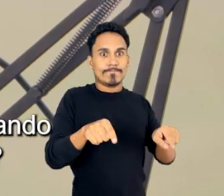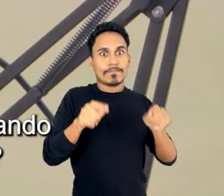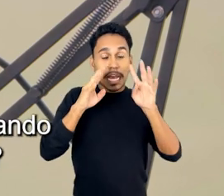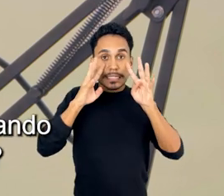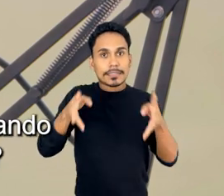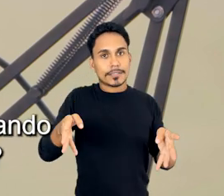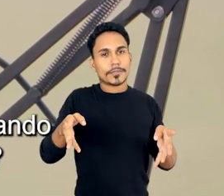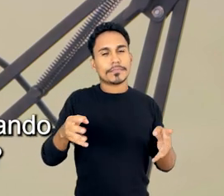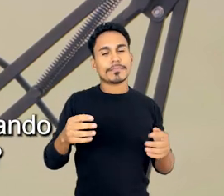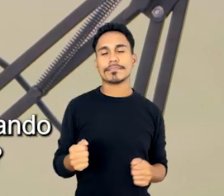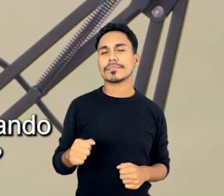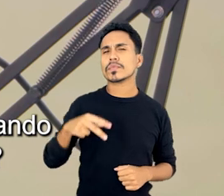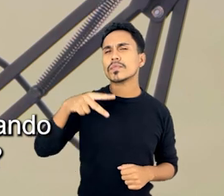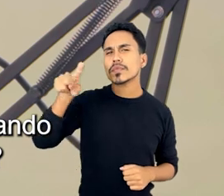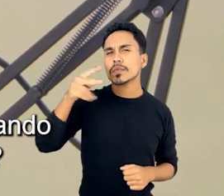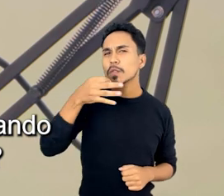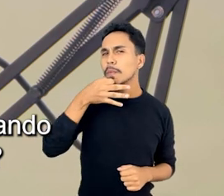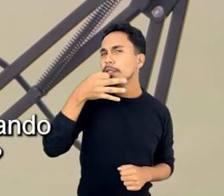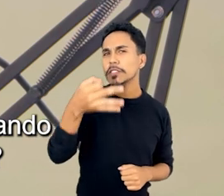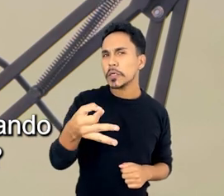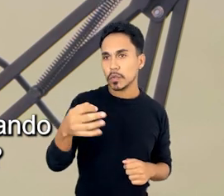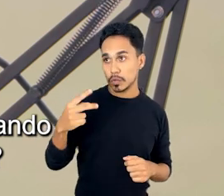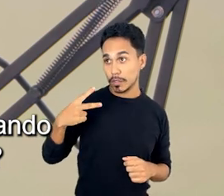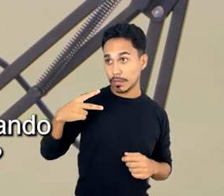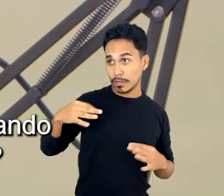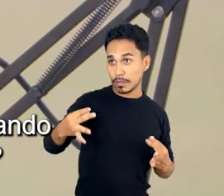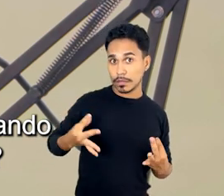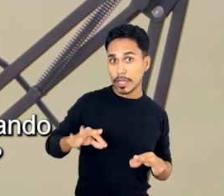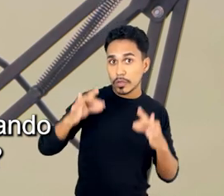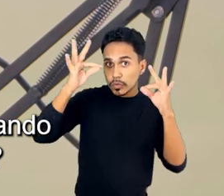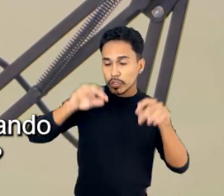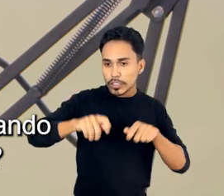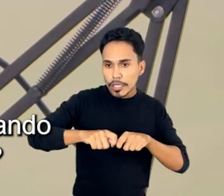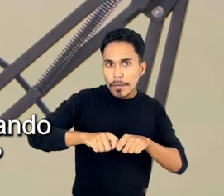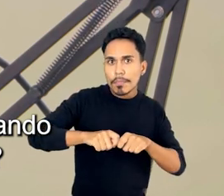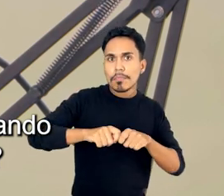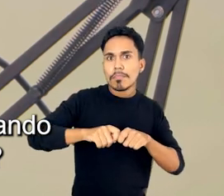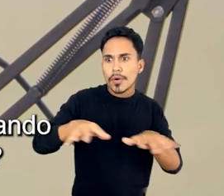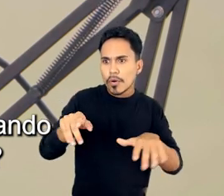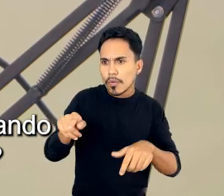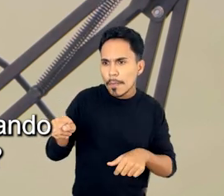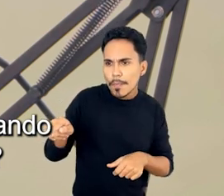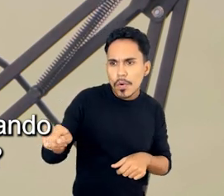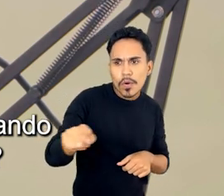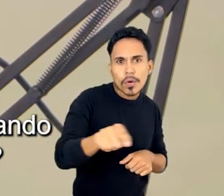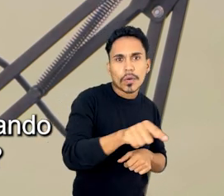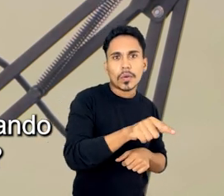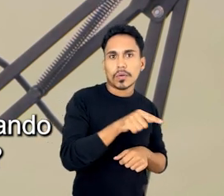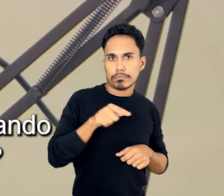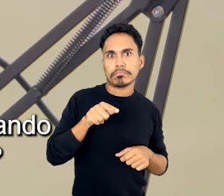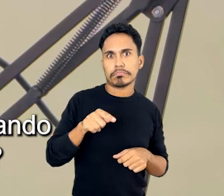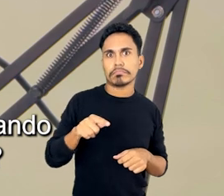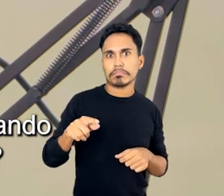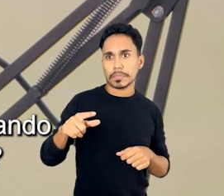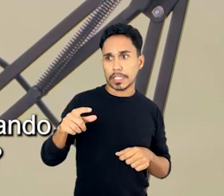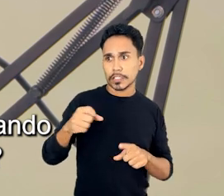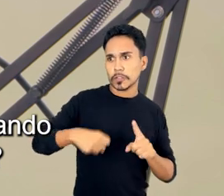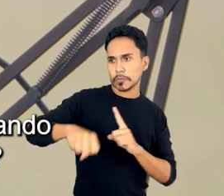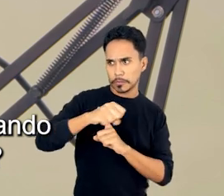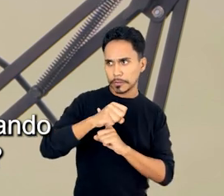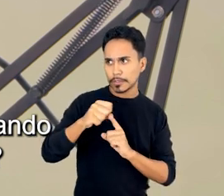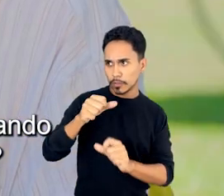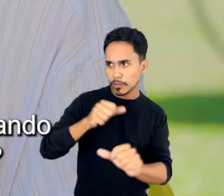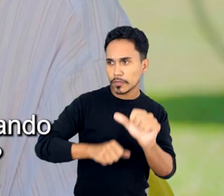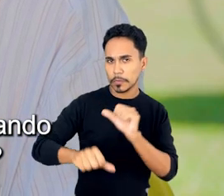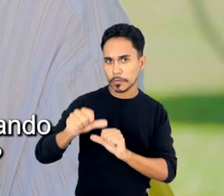V essa ação e a tecnologia chegando a esse a esses grupos como via de transformação